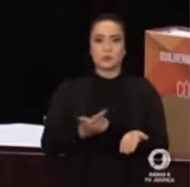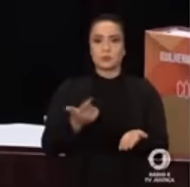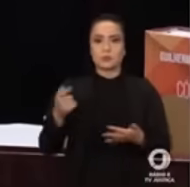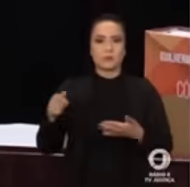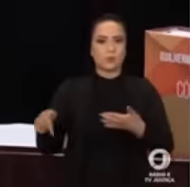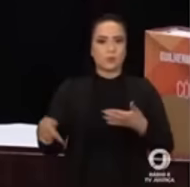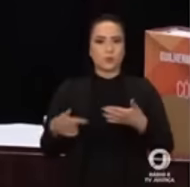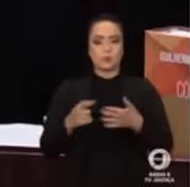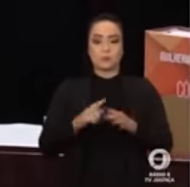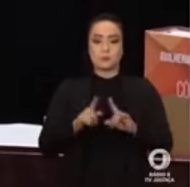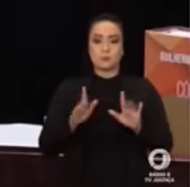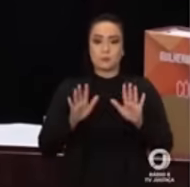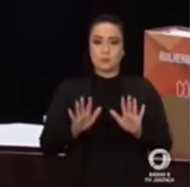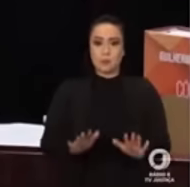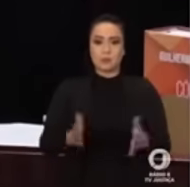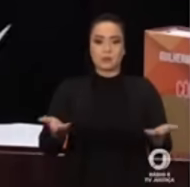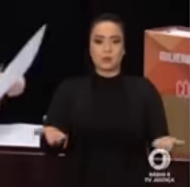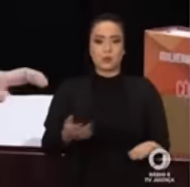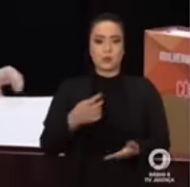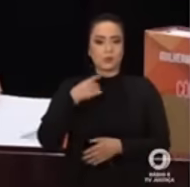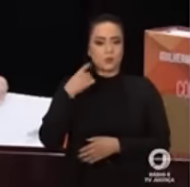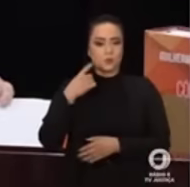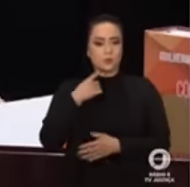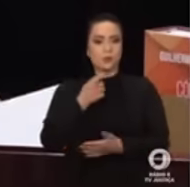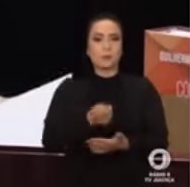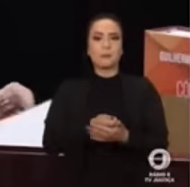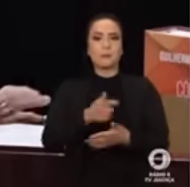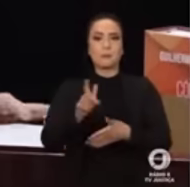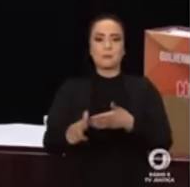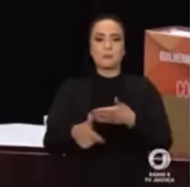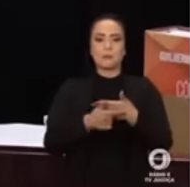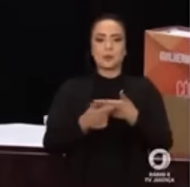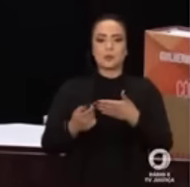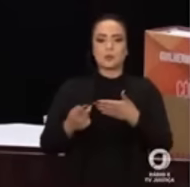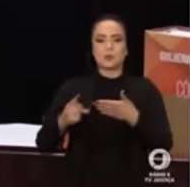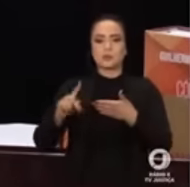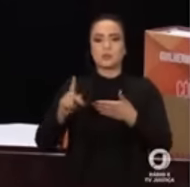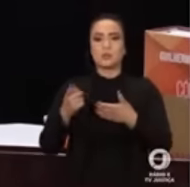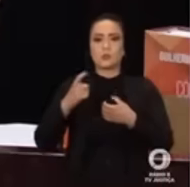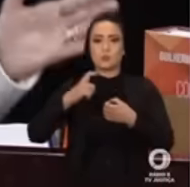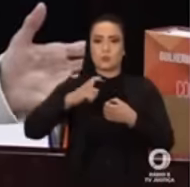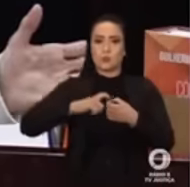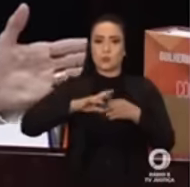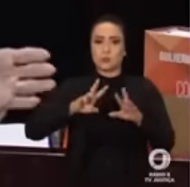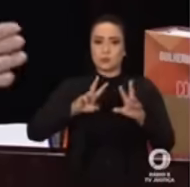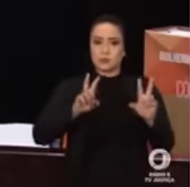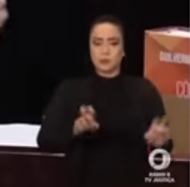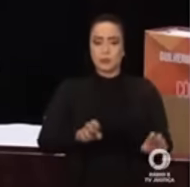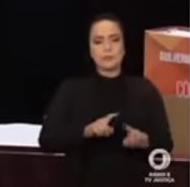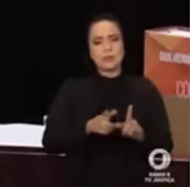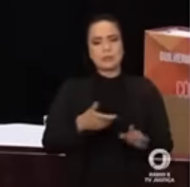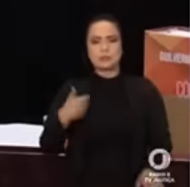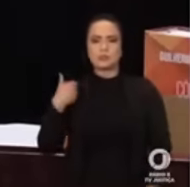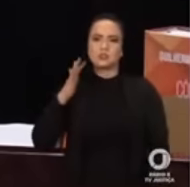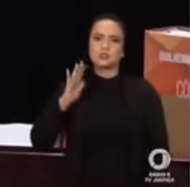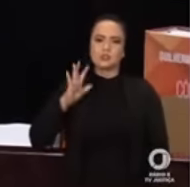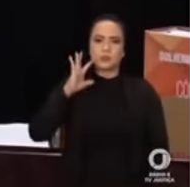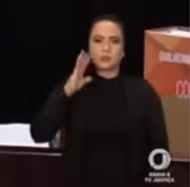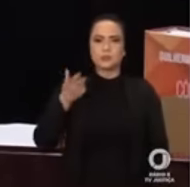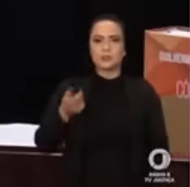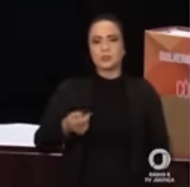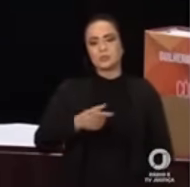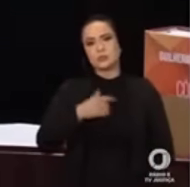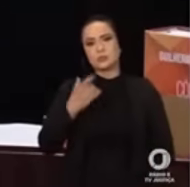embora agora o advogado, cumprindo o seu papel, volta com o assunto. Mas já foi decidido em questão de